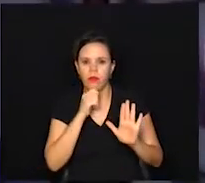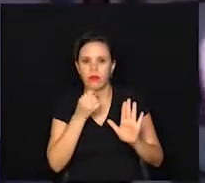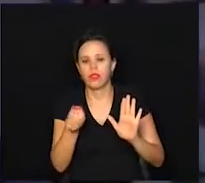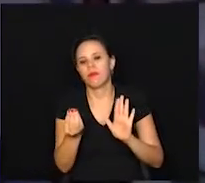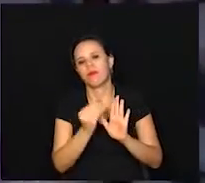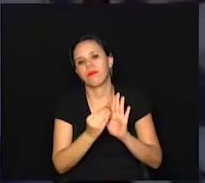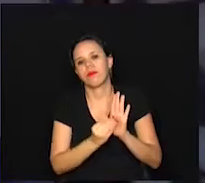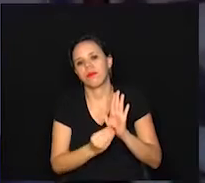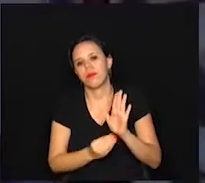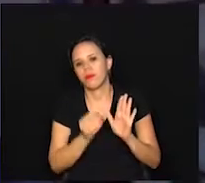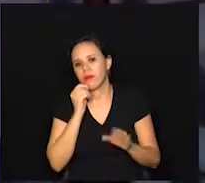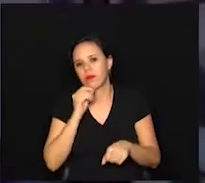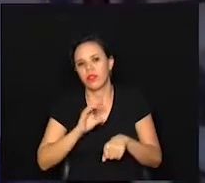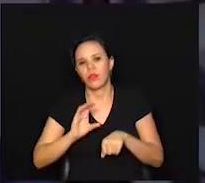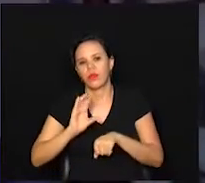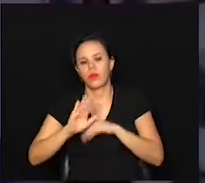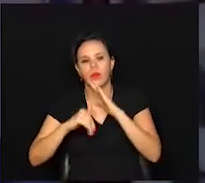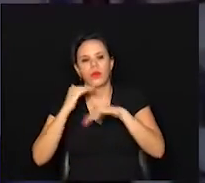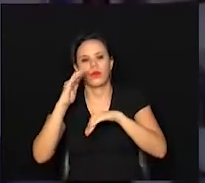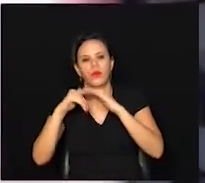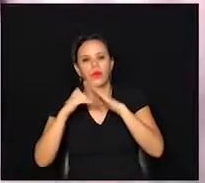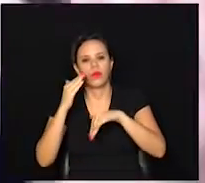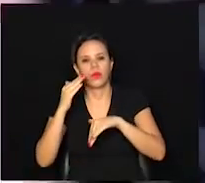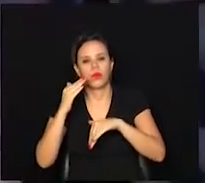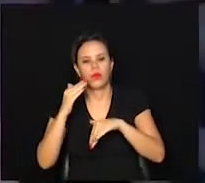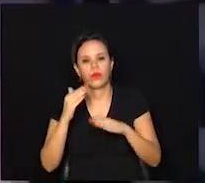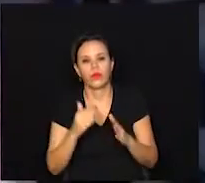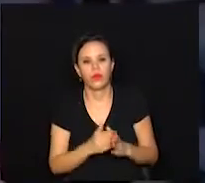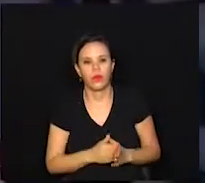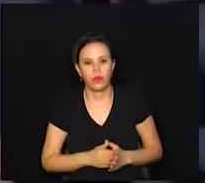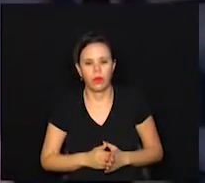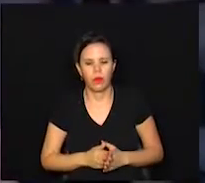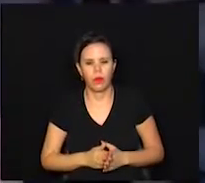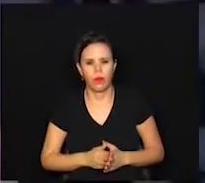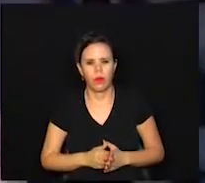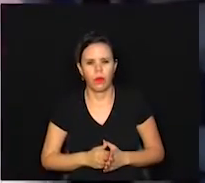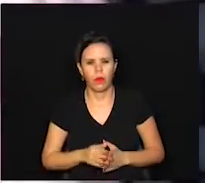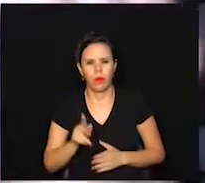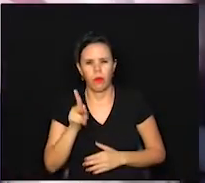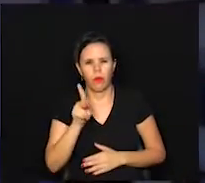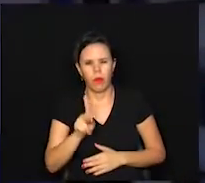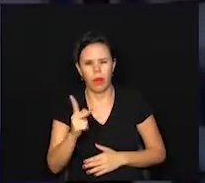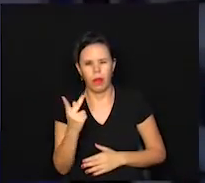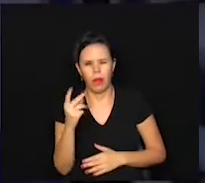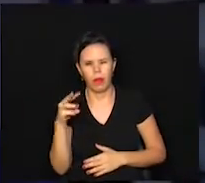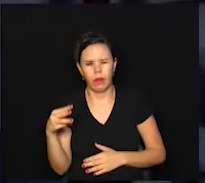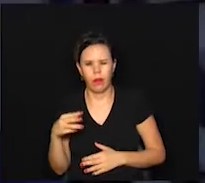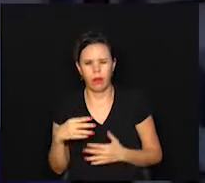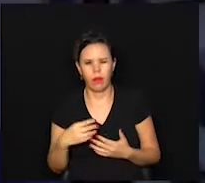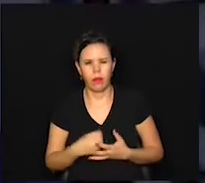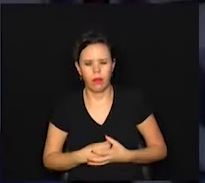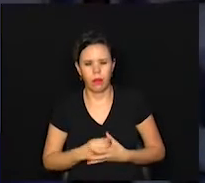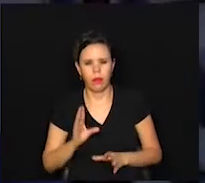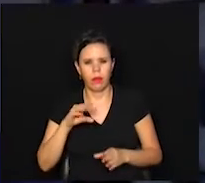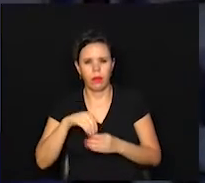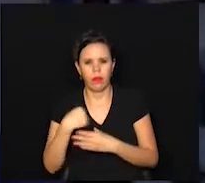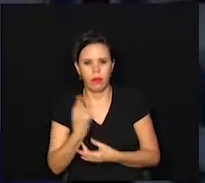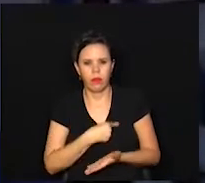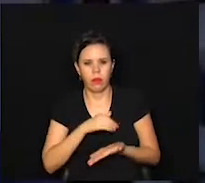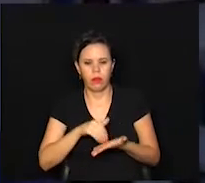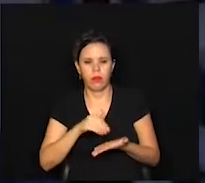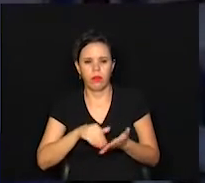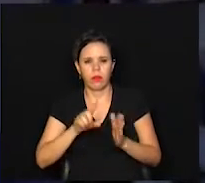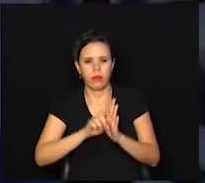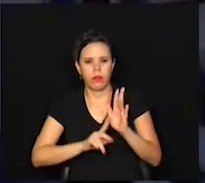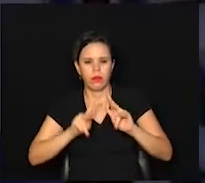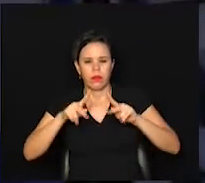na construção, né, do PNDH 3 e nem da nossa Secretaria de Direitos Humanos